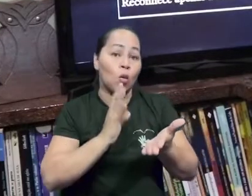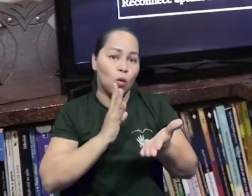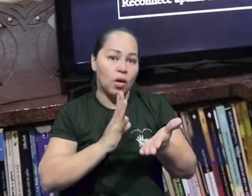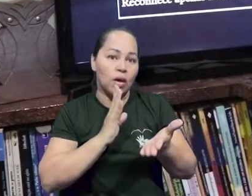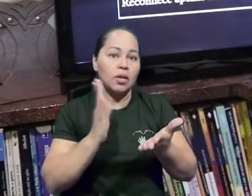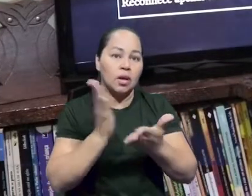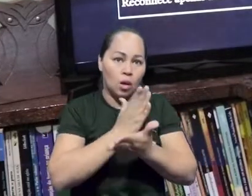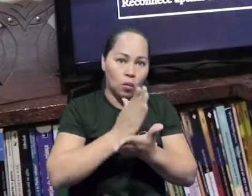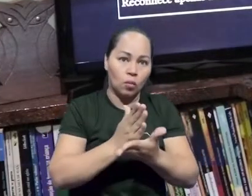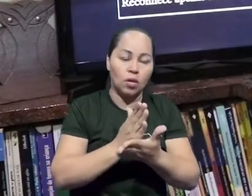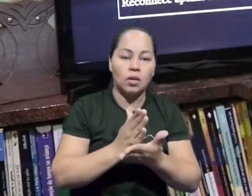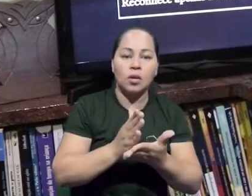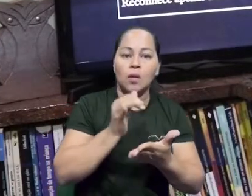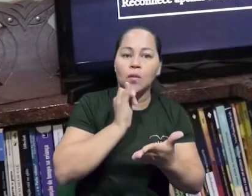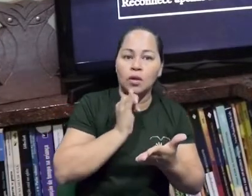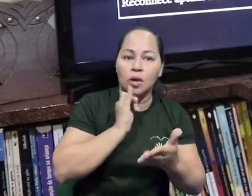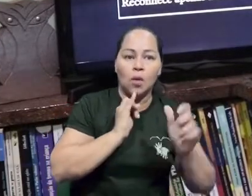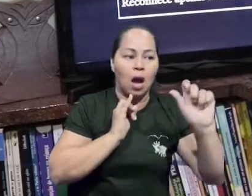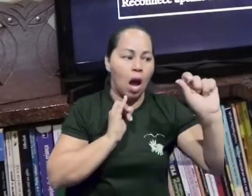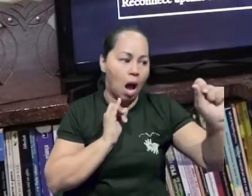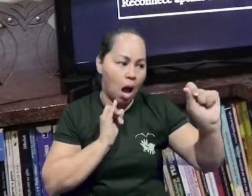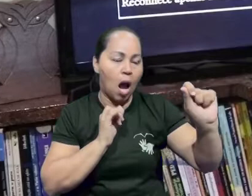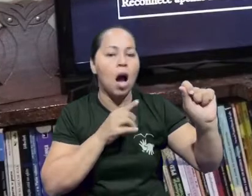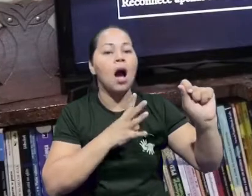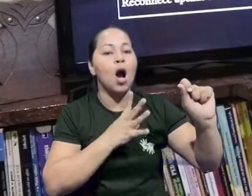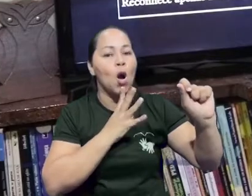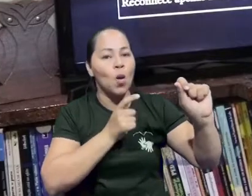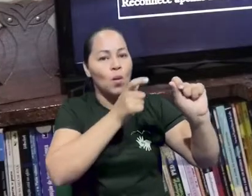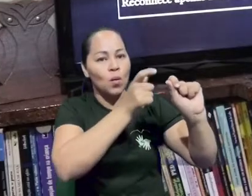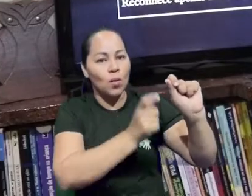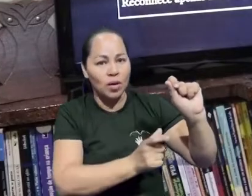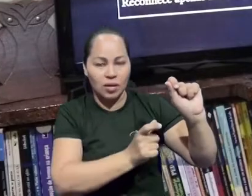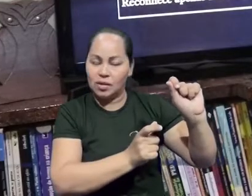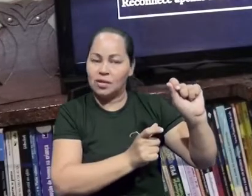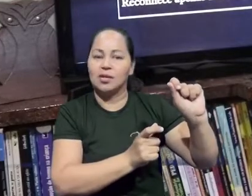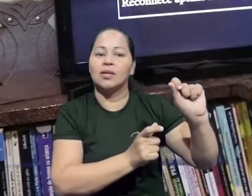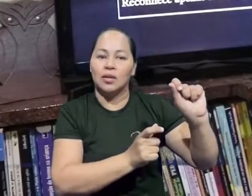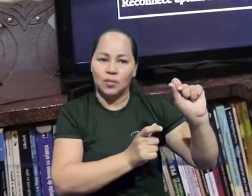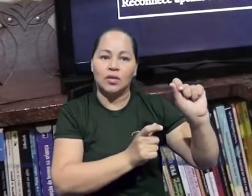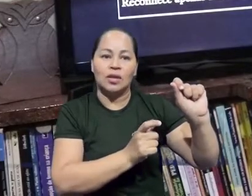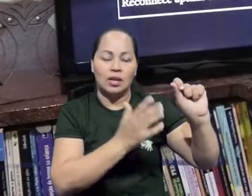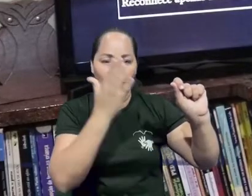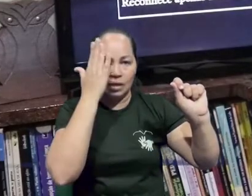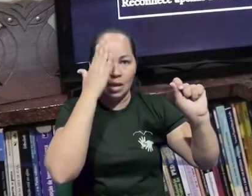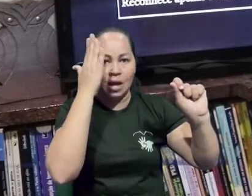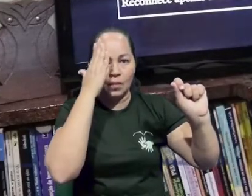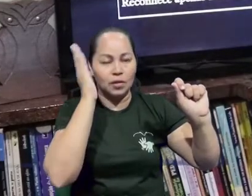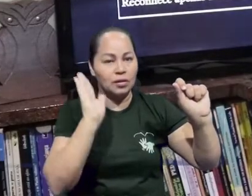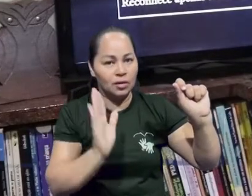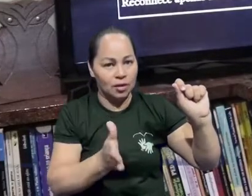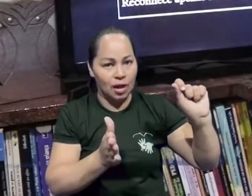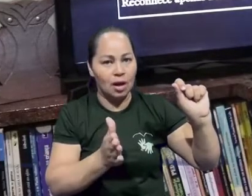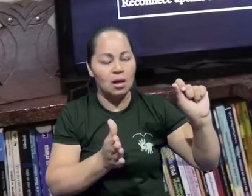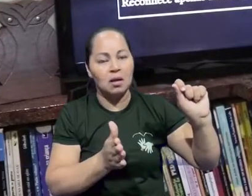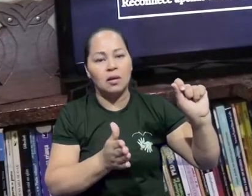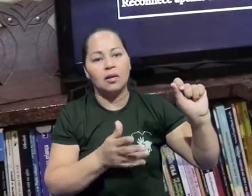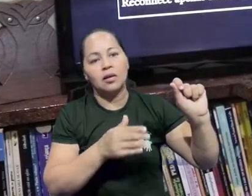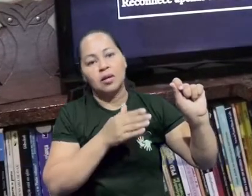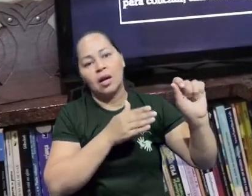né? Mas ele reconhece a letra A, que não é uma letra do nome dele, mas ele reconhece.